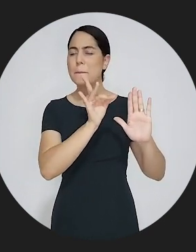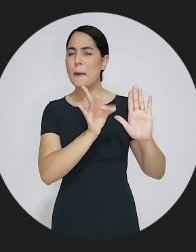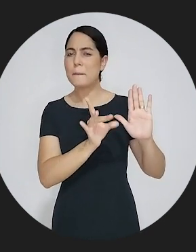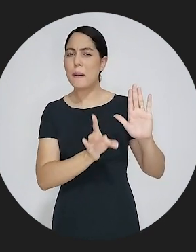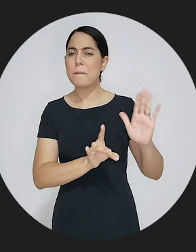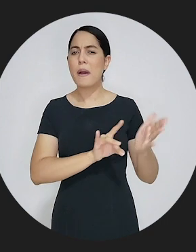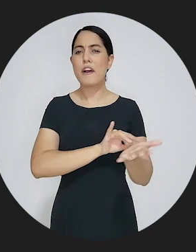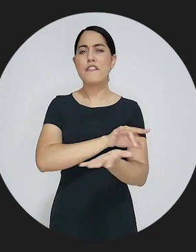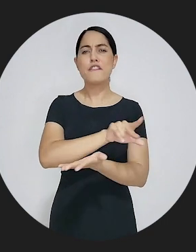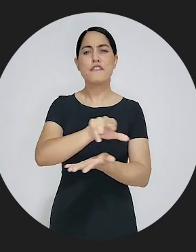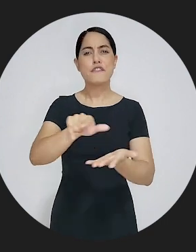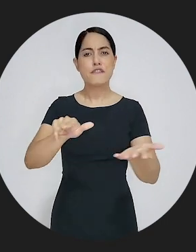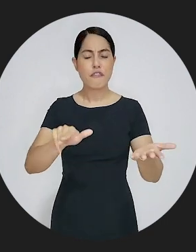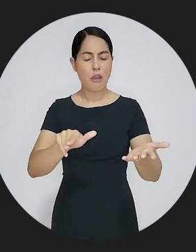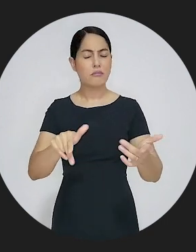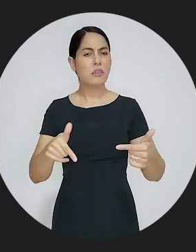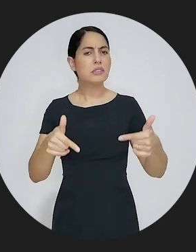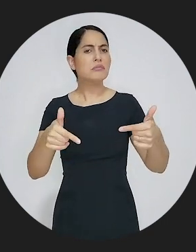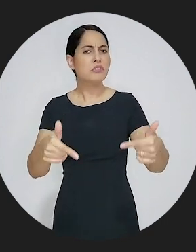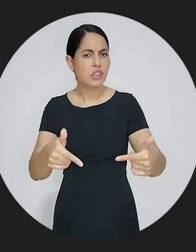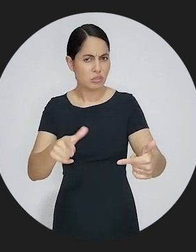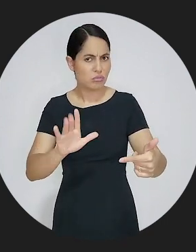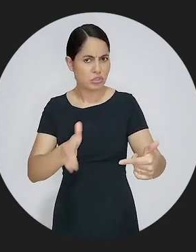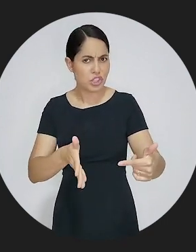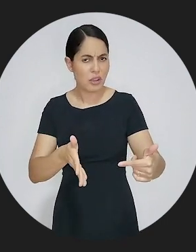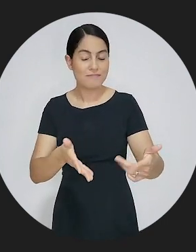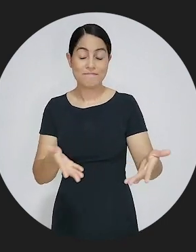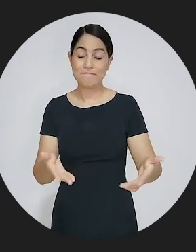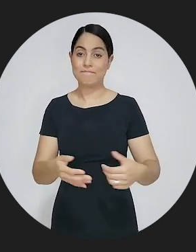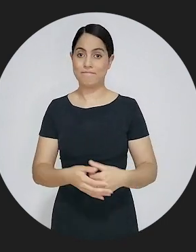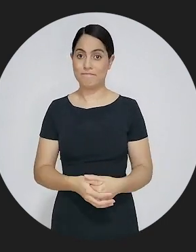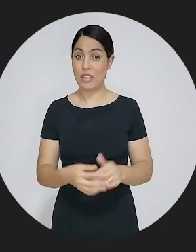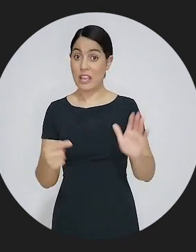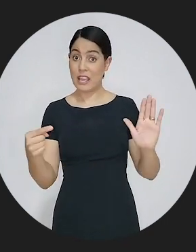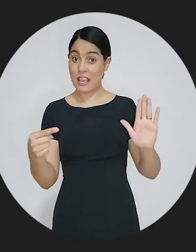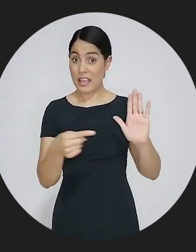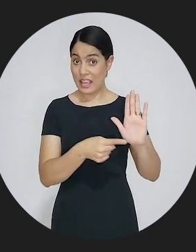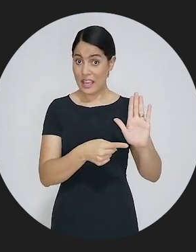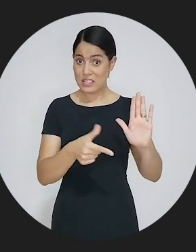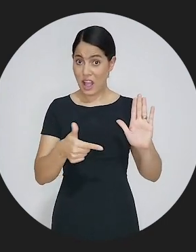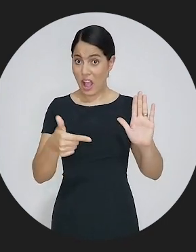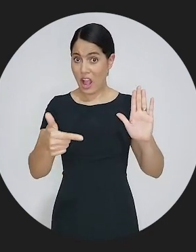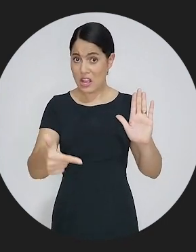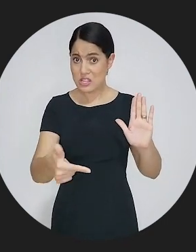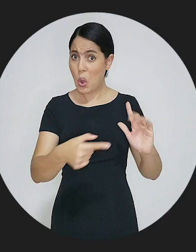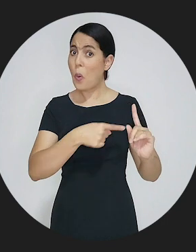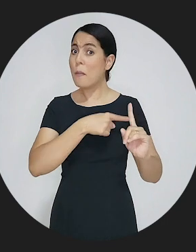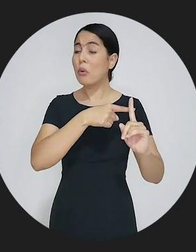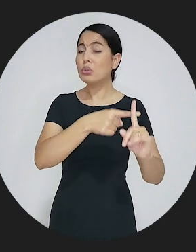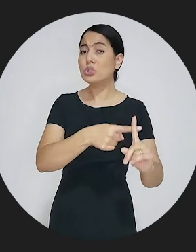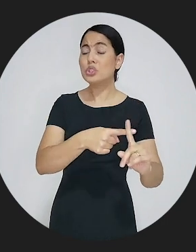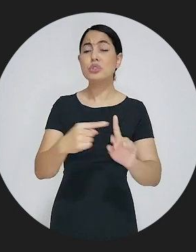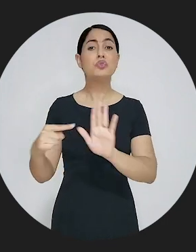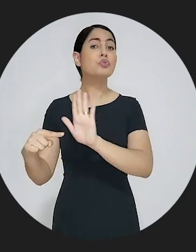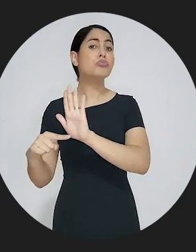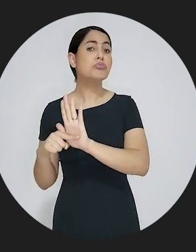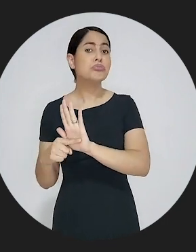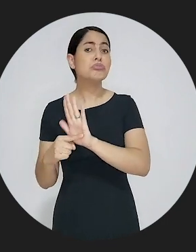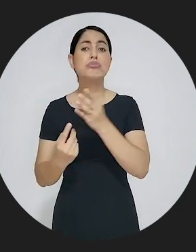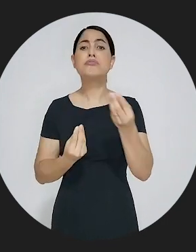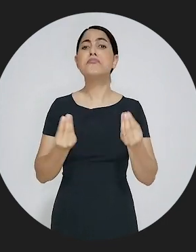trânsito já produziu alguns efeitos. Se esses efeitos foram positivos